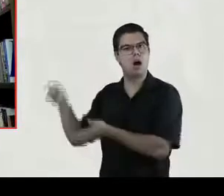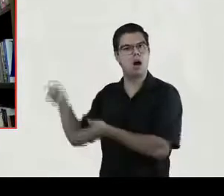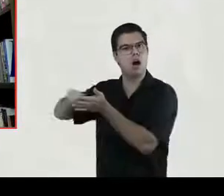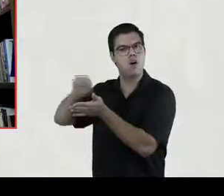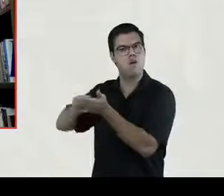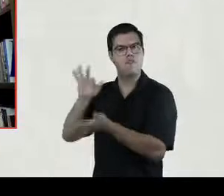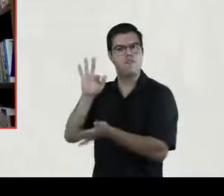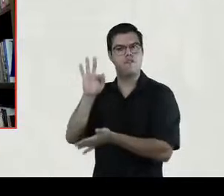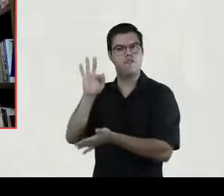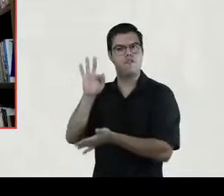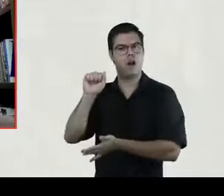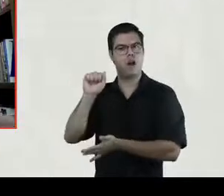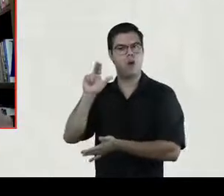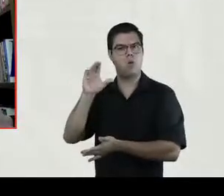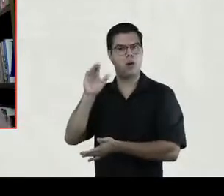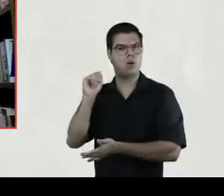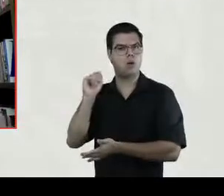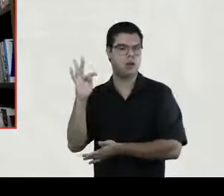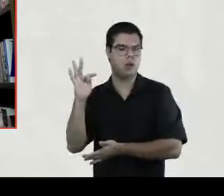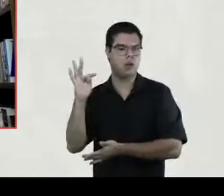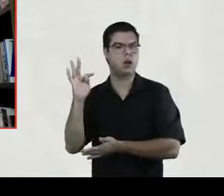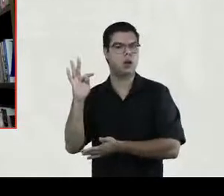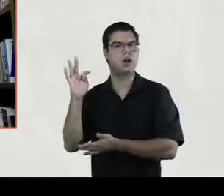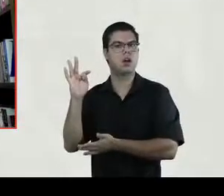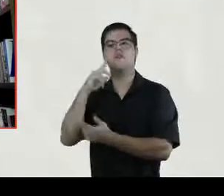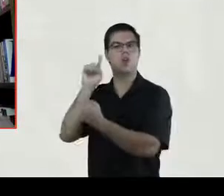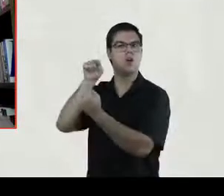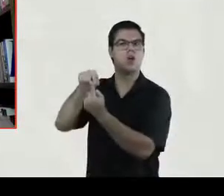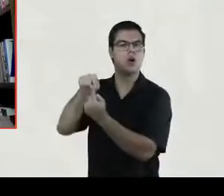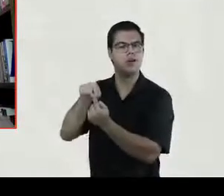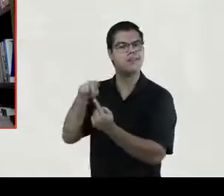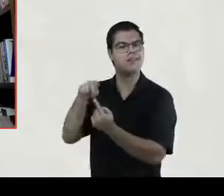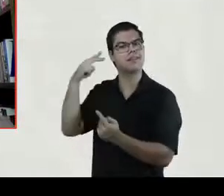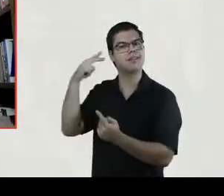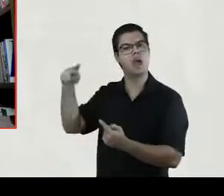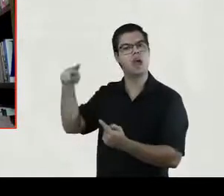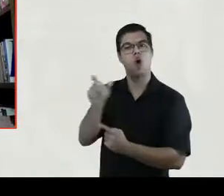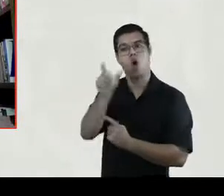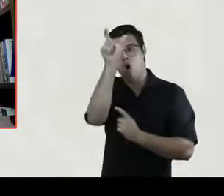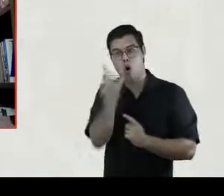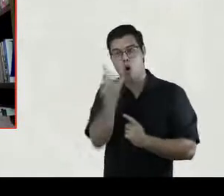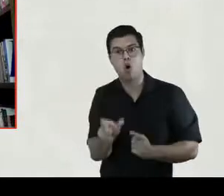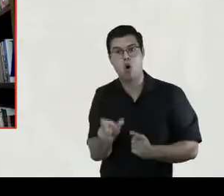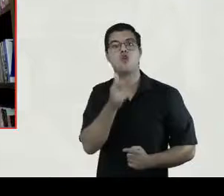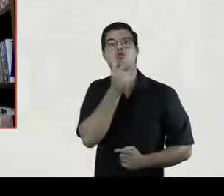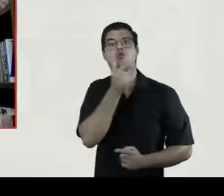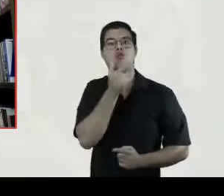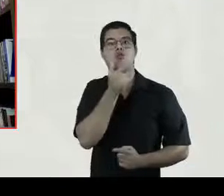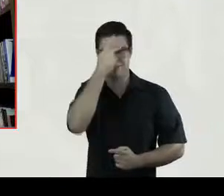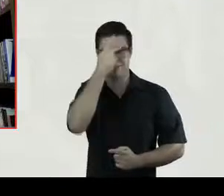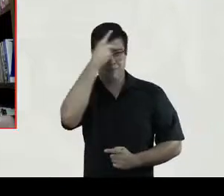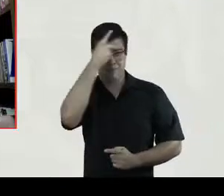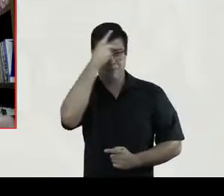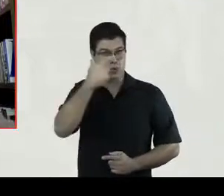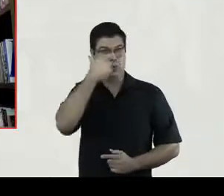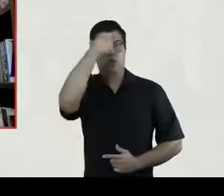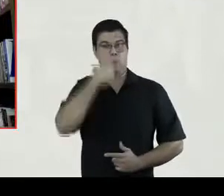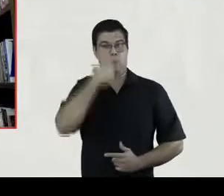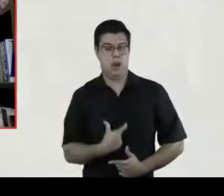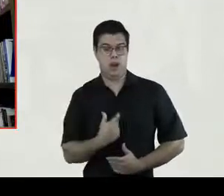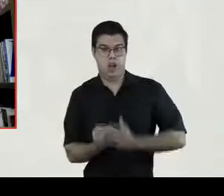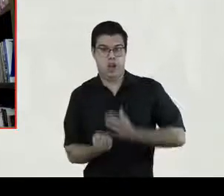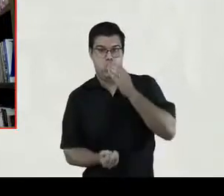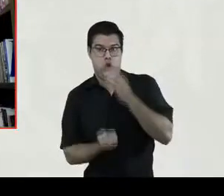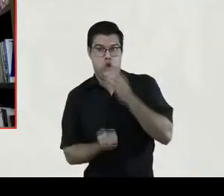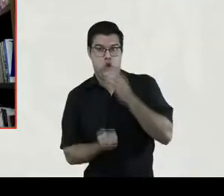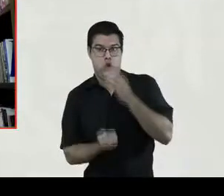desse livro, ele aponta, né, para uma questão de que, segundo ele, o homem seria uma invenção recente. Claro